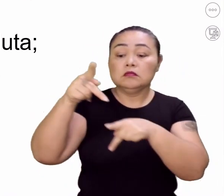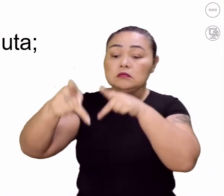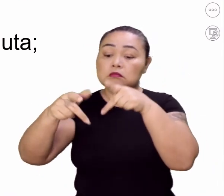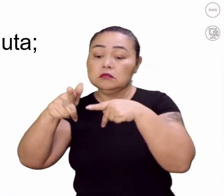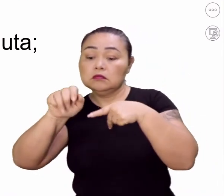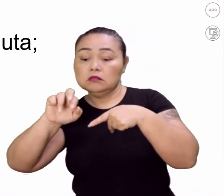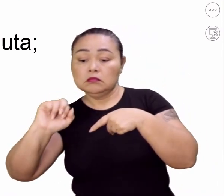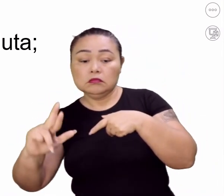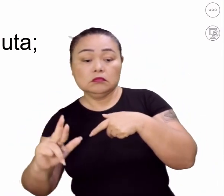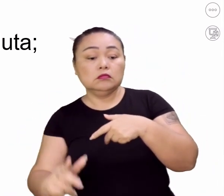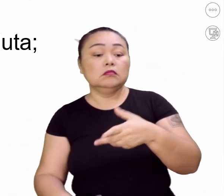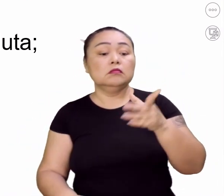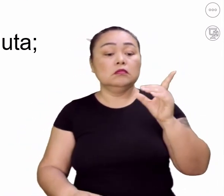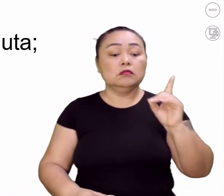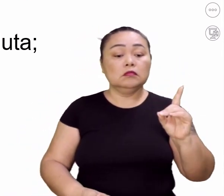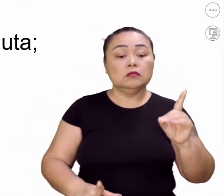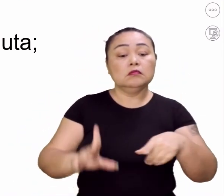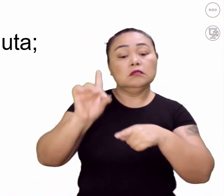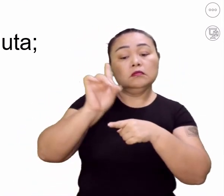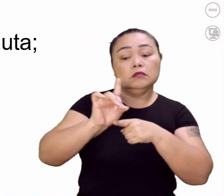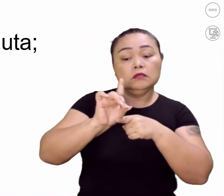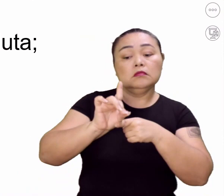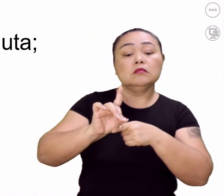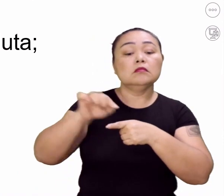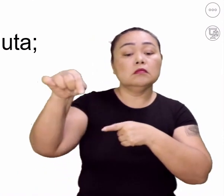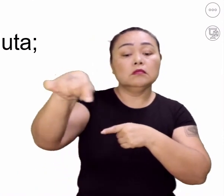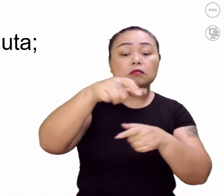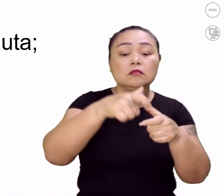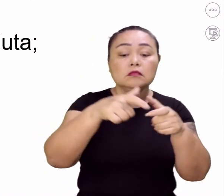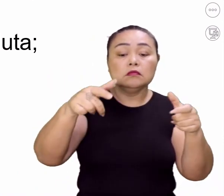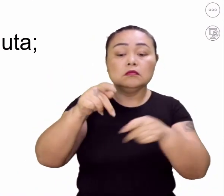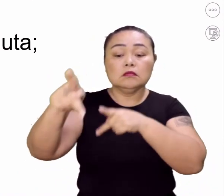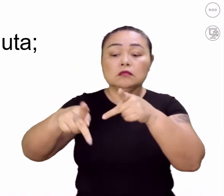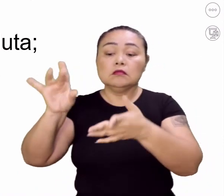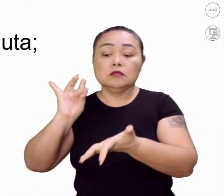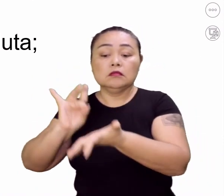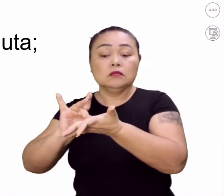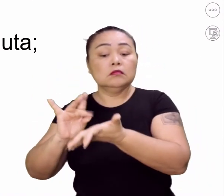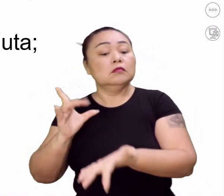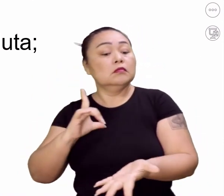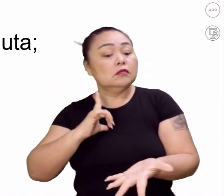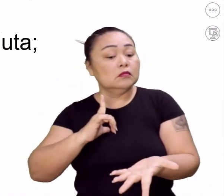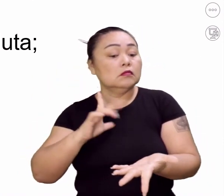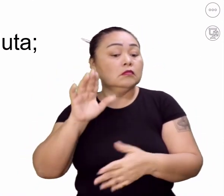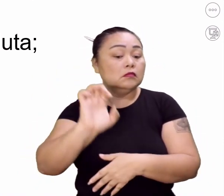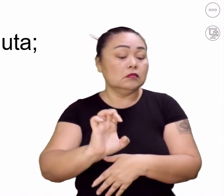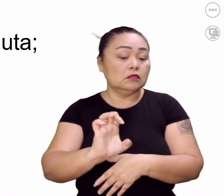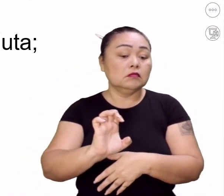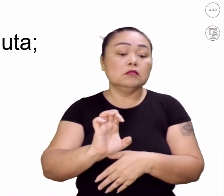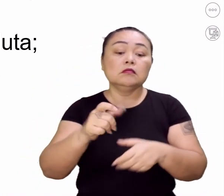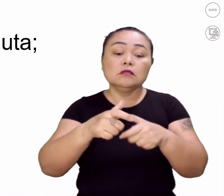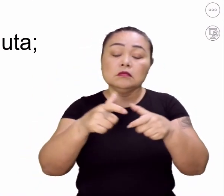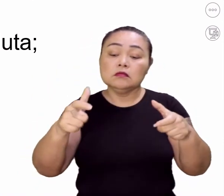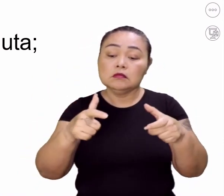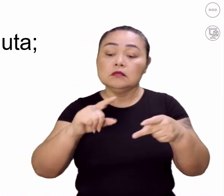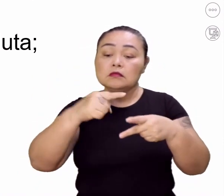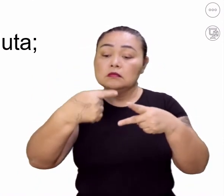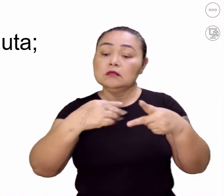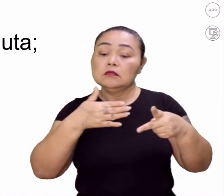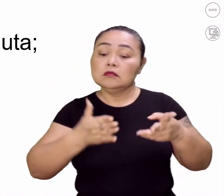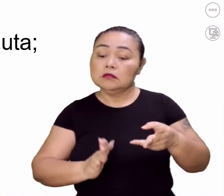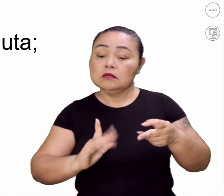local e população geral. AD. Densidade demográfica e população absoluta. E letra E.